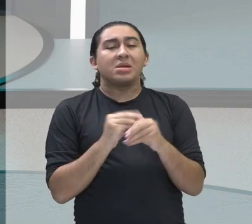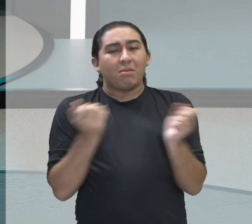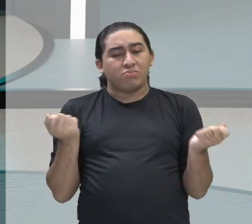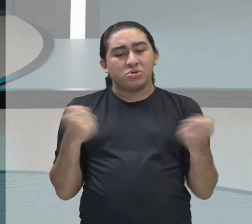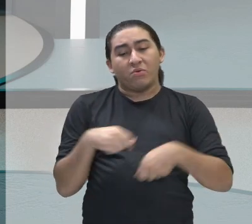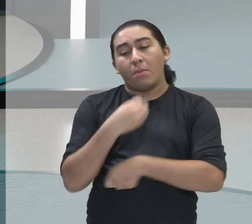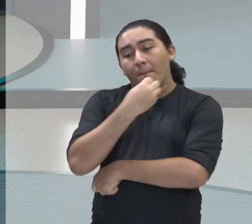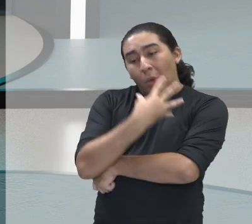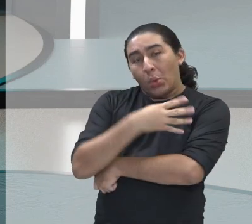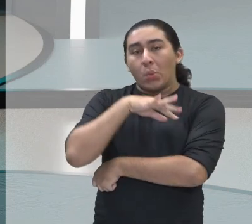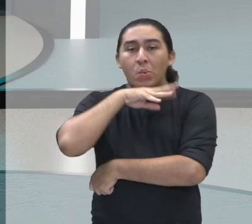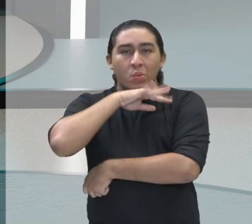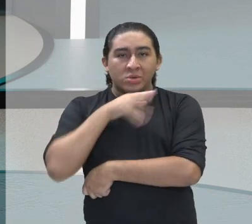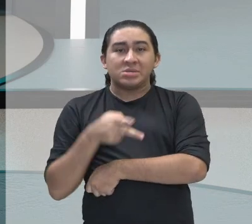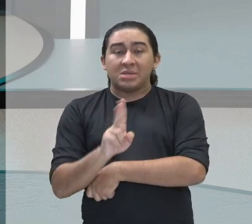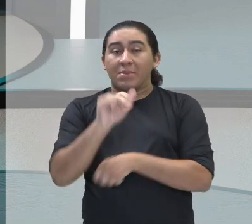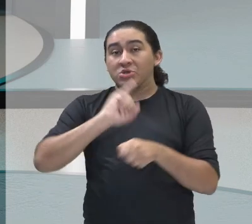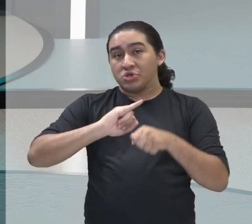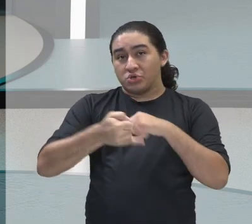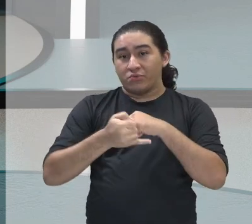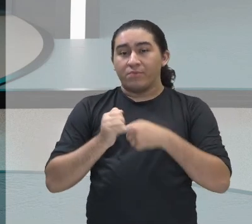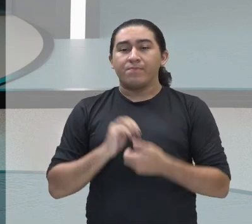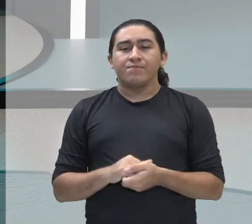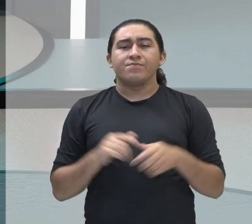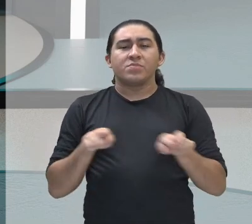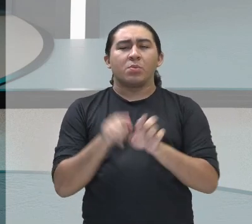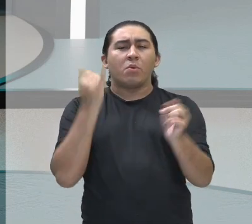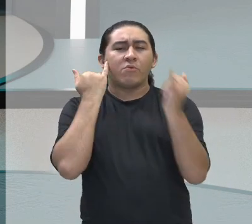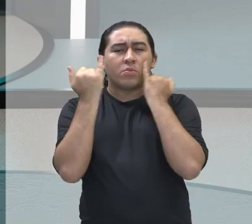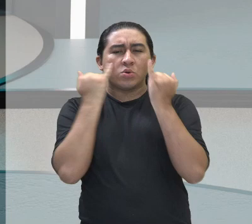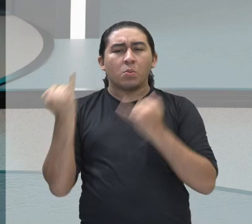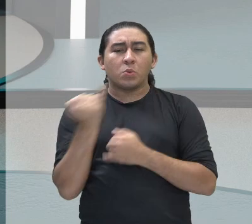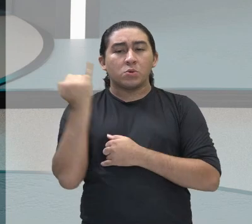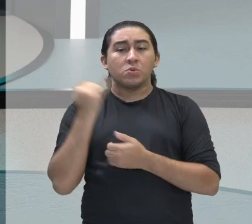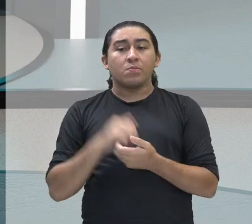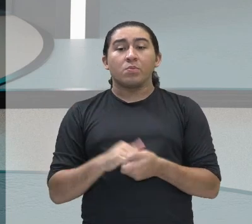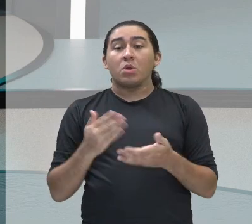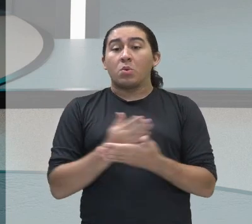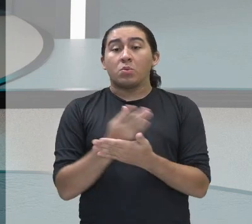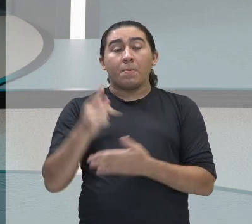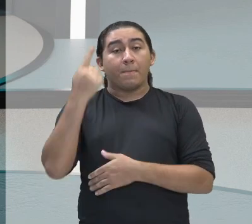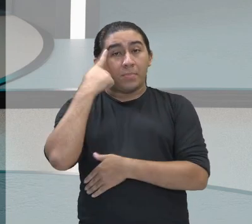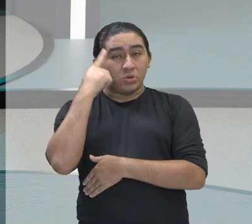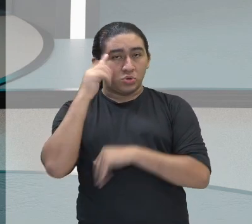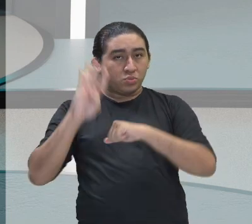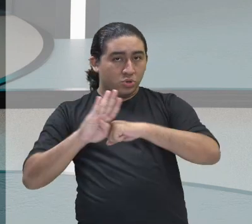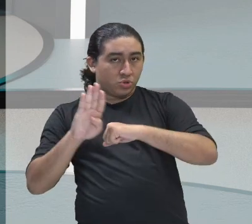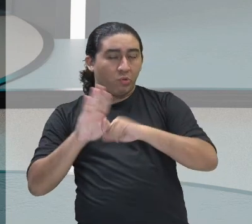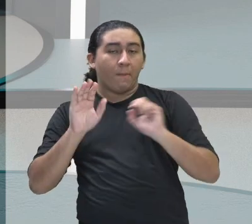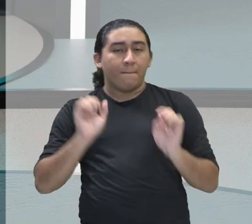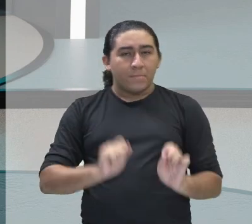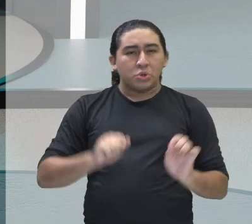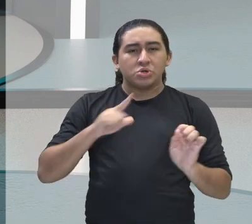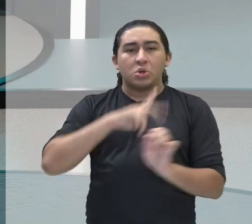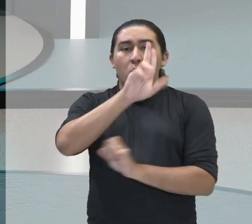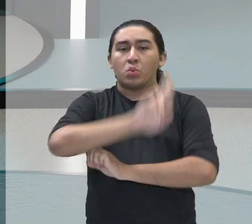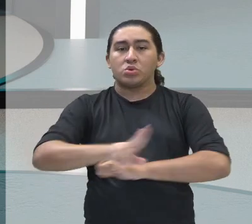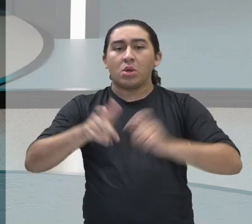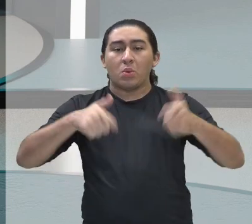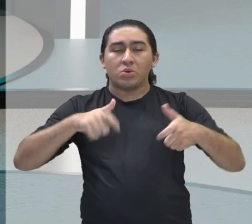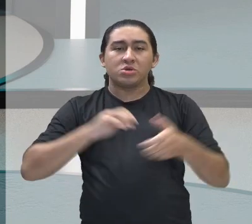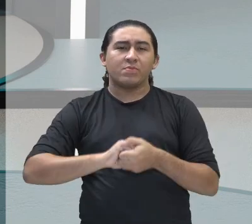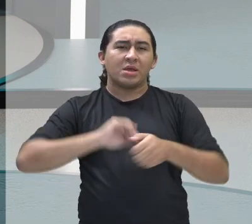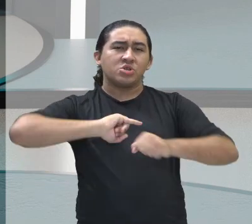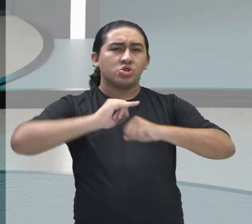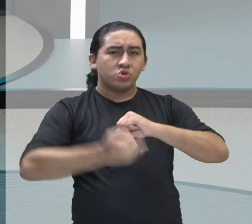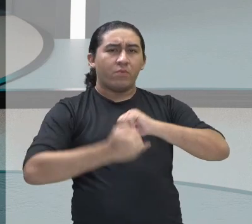ruim, é sempre um adjetivo. Uma informação importante, às vezes um substantivo ele pode ser utilizado como um adjetivo,